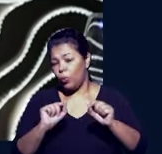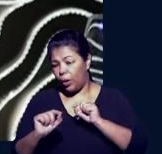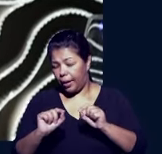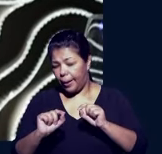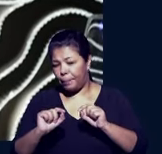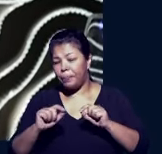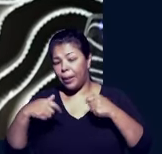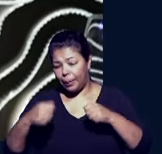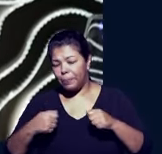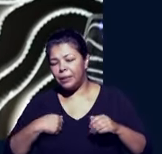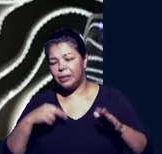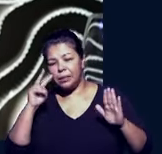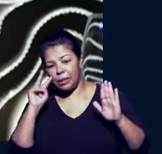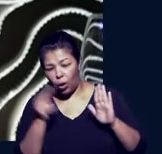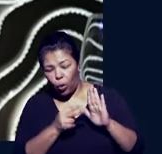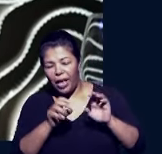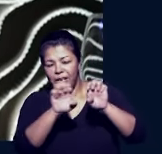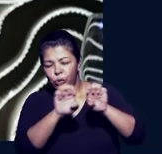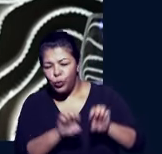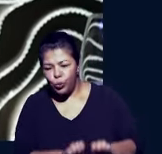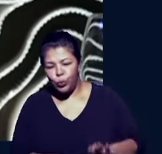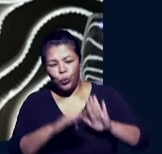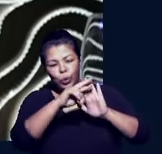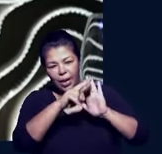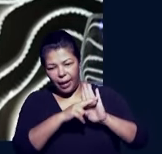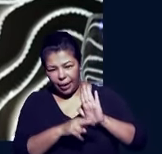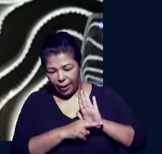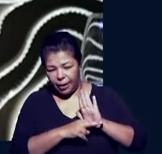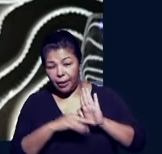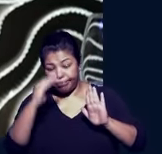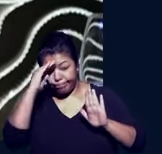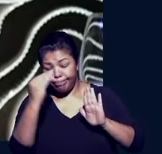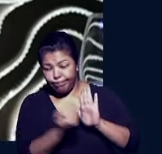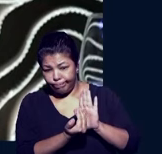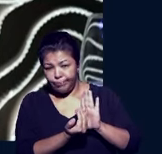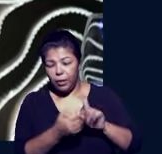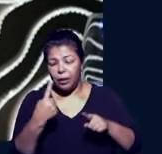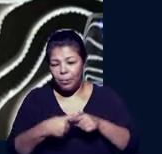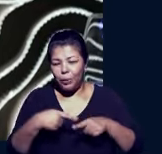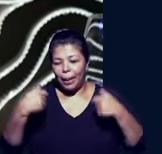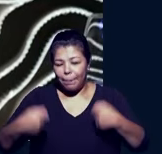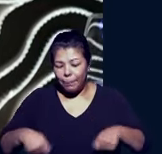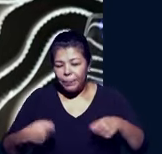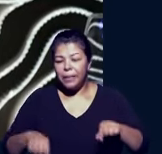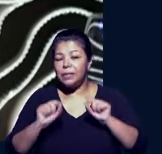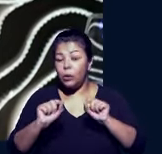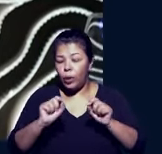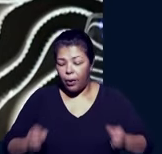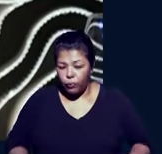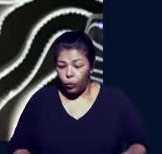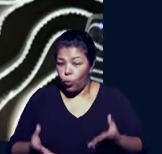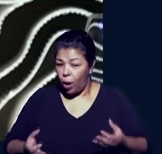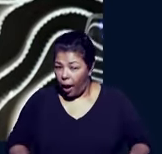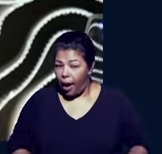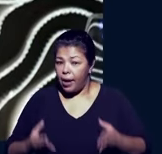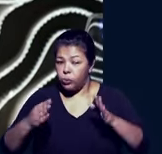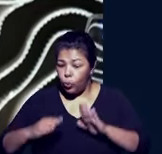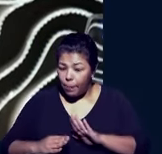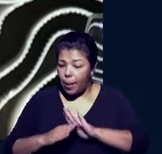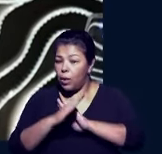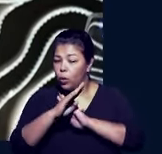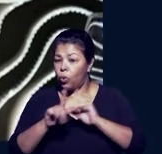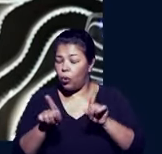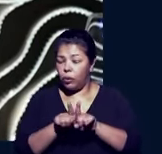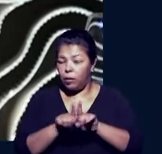regras do novo arcabouo para 2025 porque aí a gente tá falando de fazer uma despesa maior e a gente tá falando de operar com